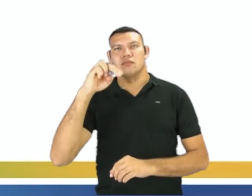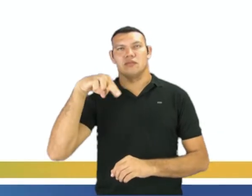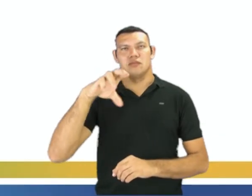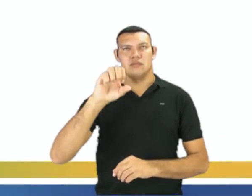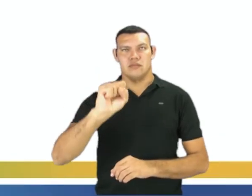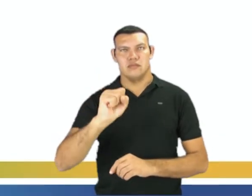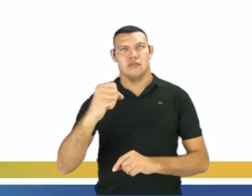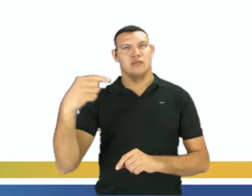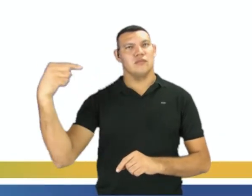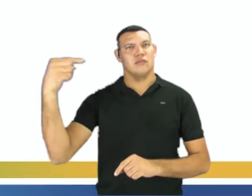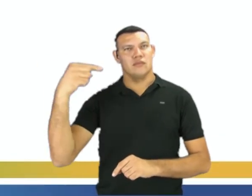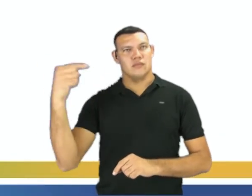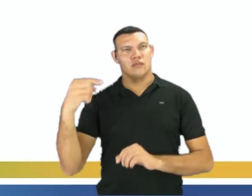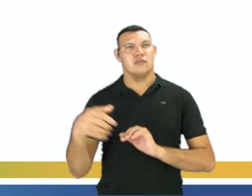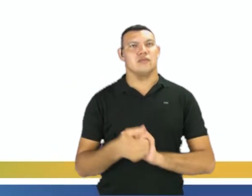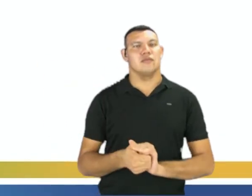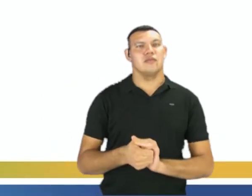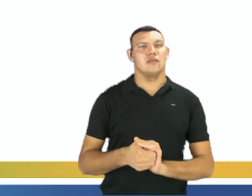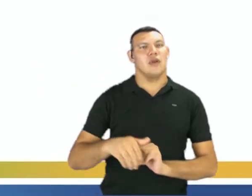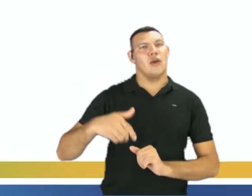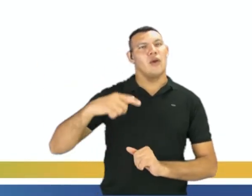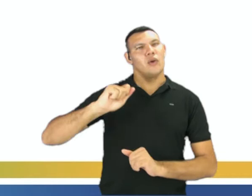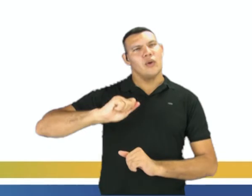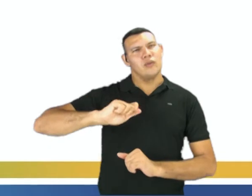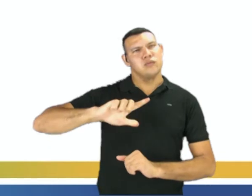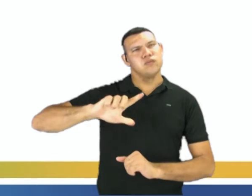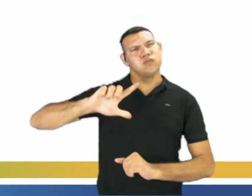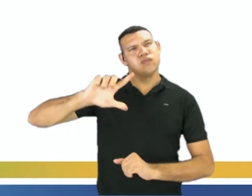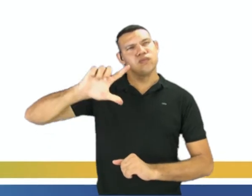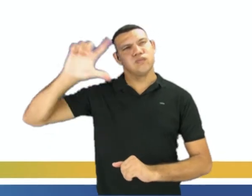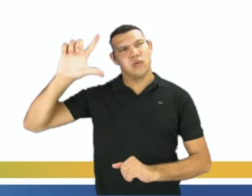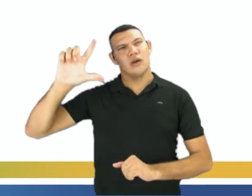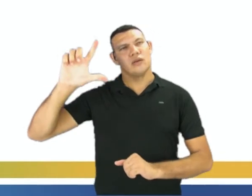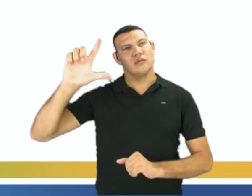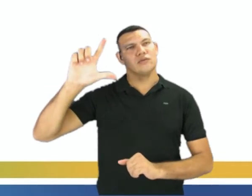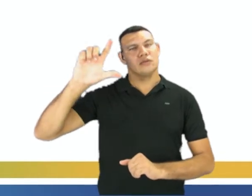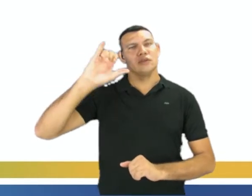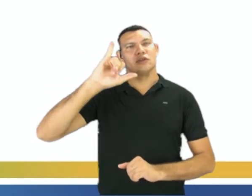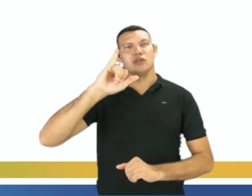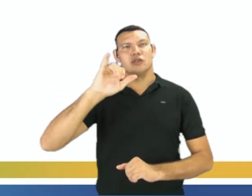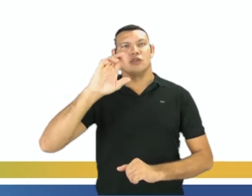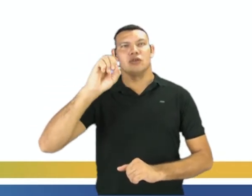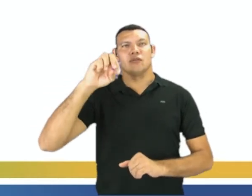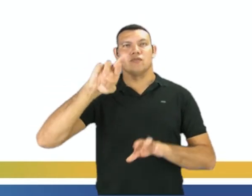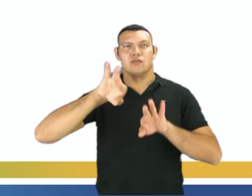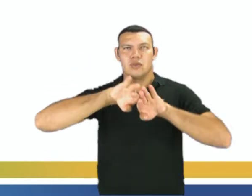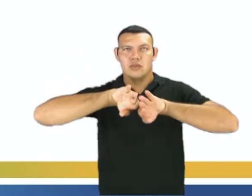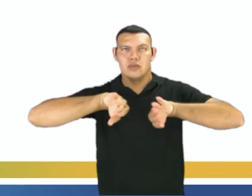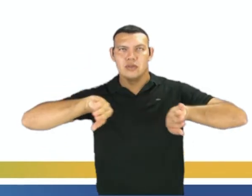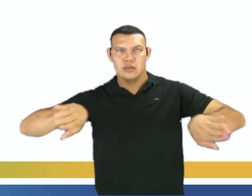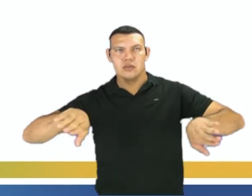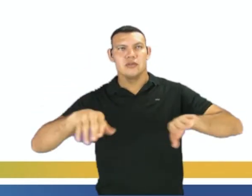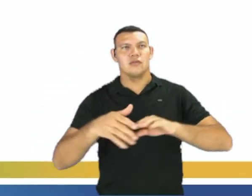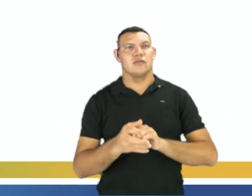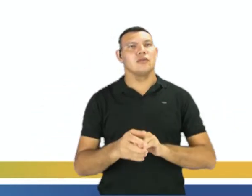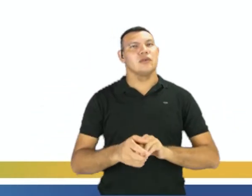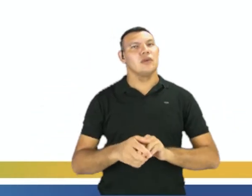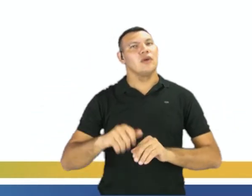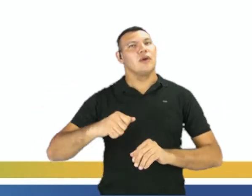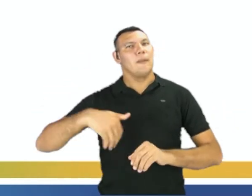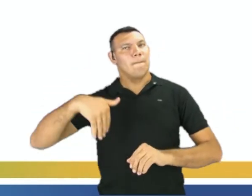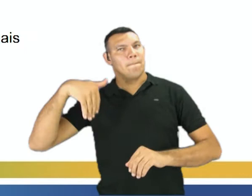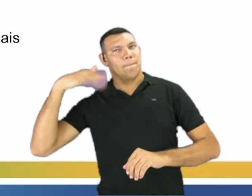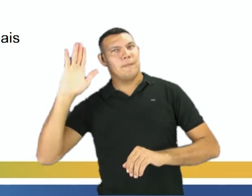quanto maior for o grau de ionização e dissociação dos ácidos das bases, maior será essa constante